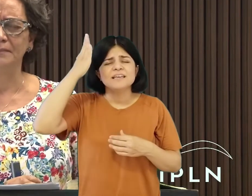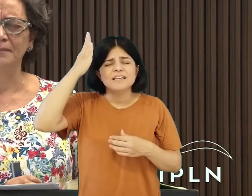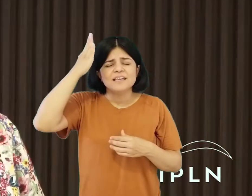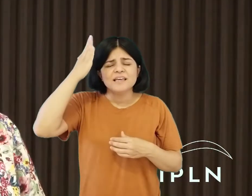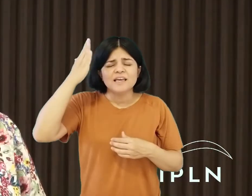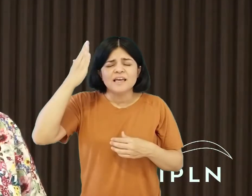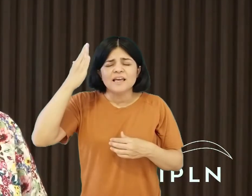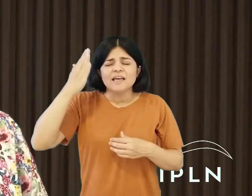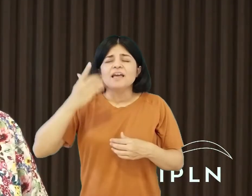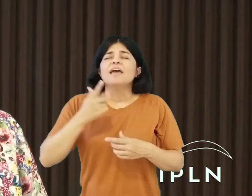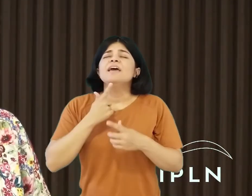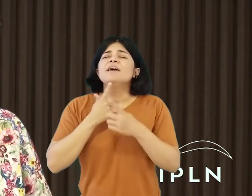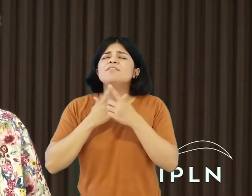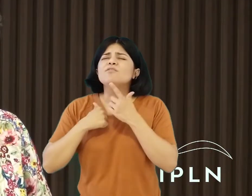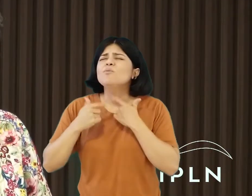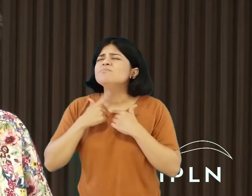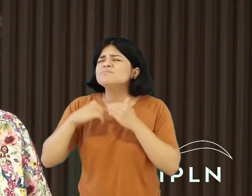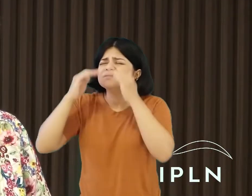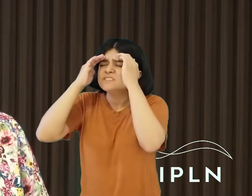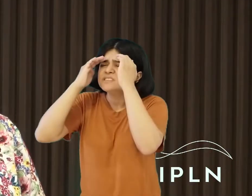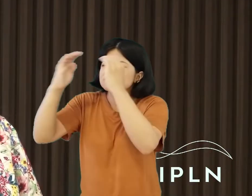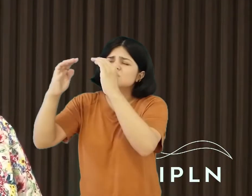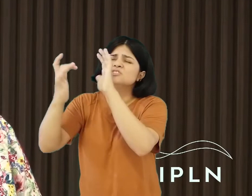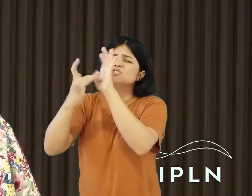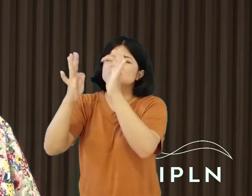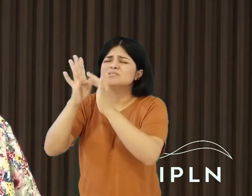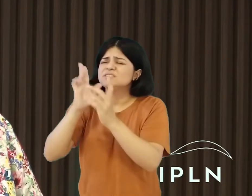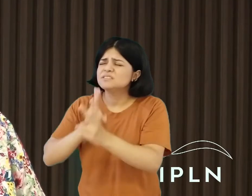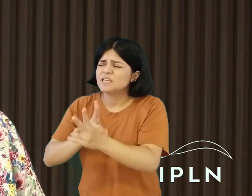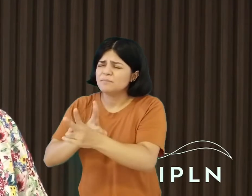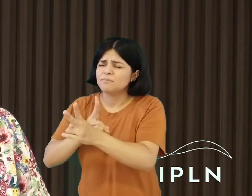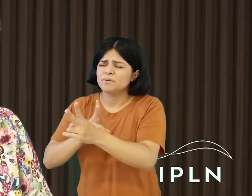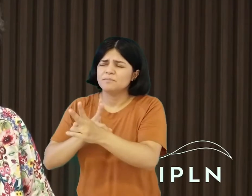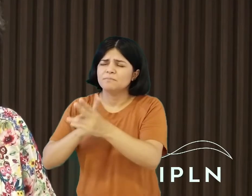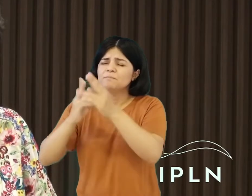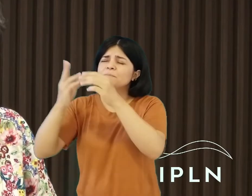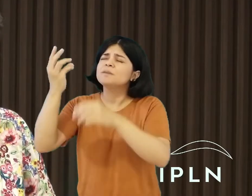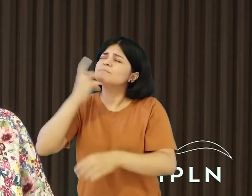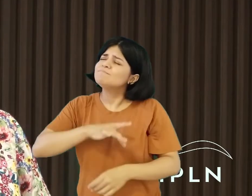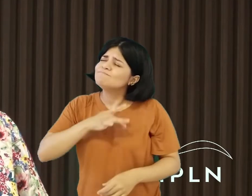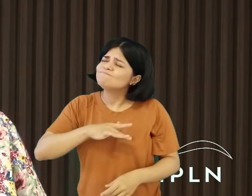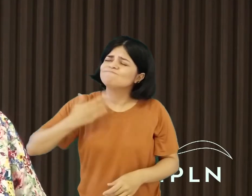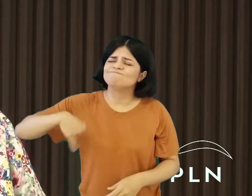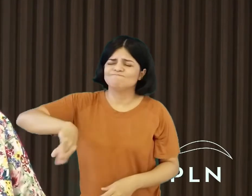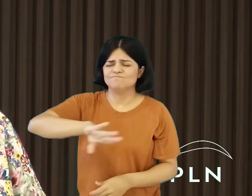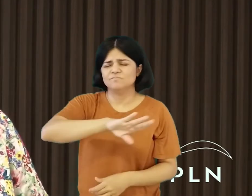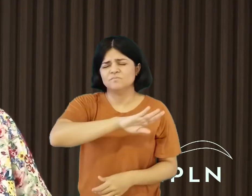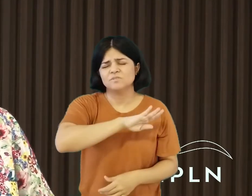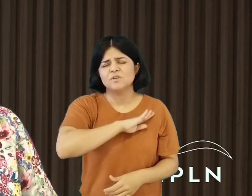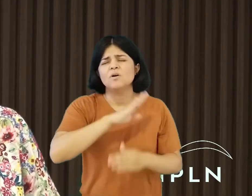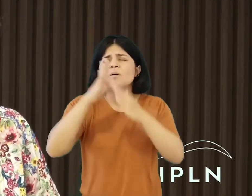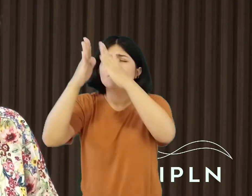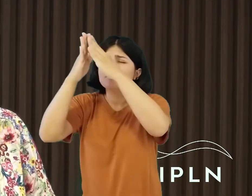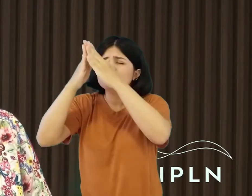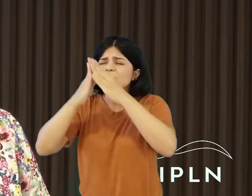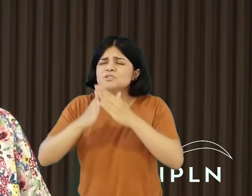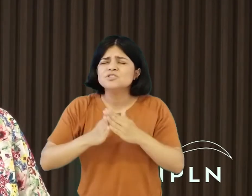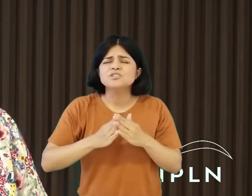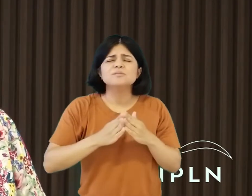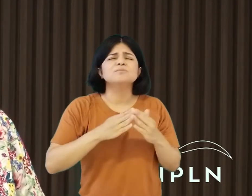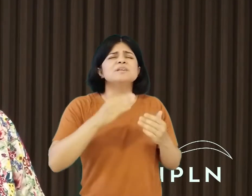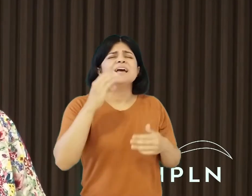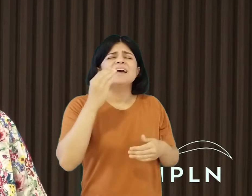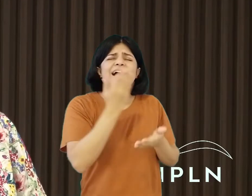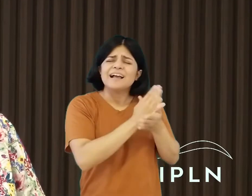Nazaré. Tem misericórdia de nós, Senhor. Pedimos, ó Pai, em nome de Jesus, que o Senhor abrevie esse tempo